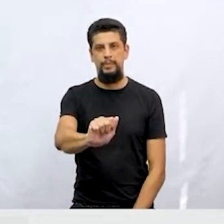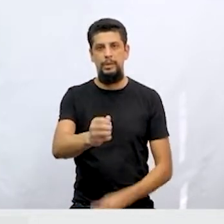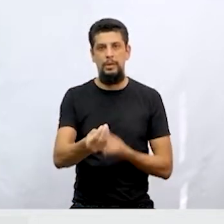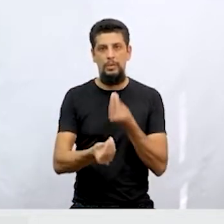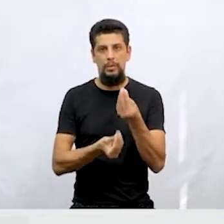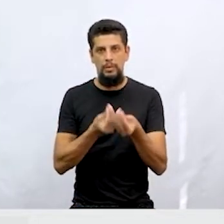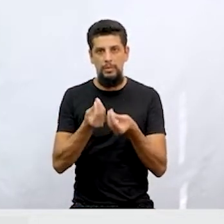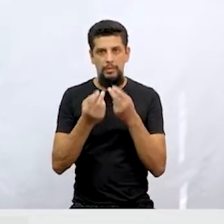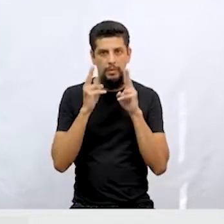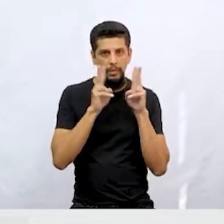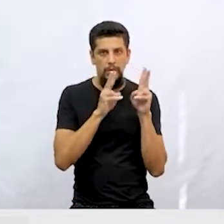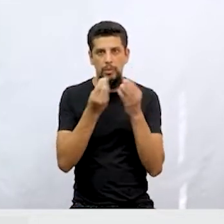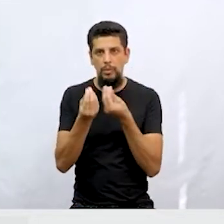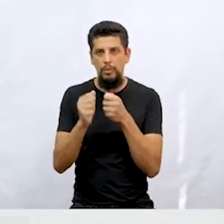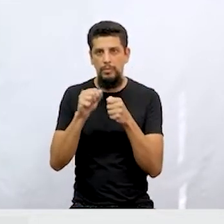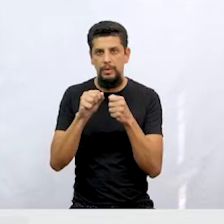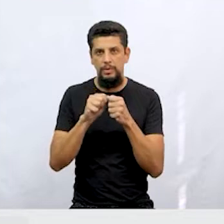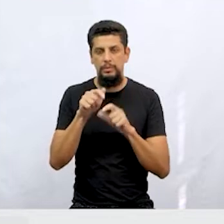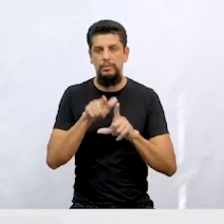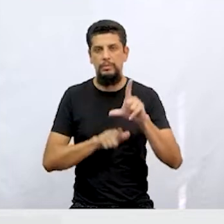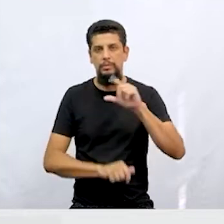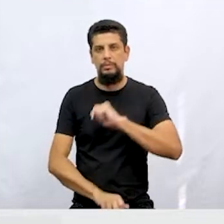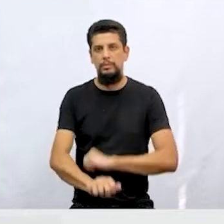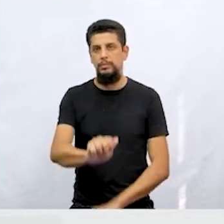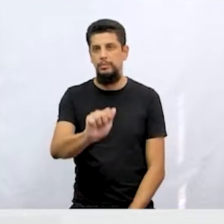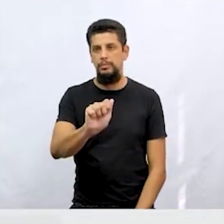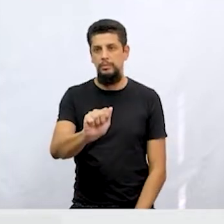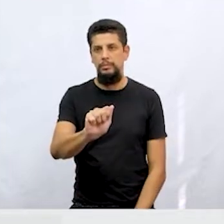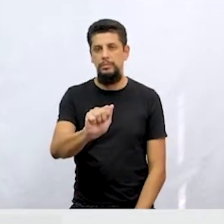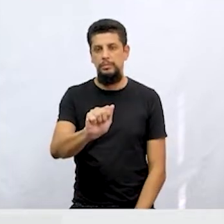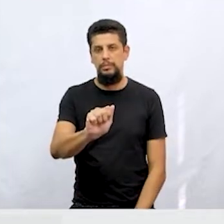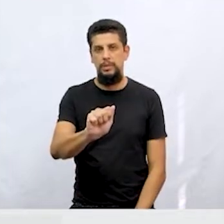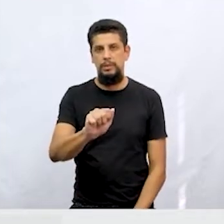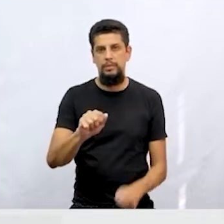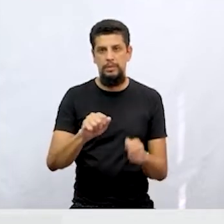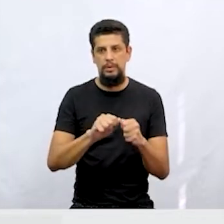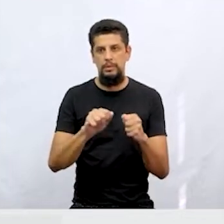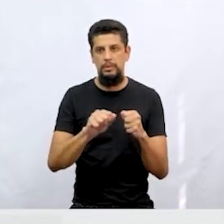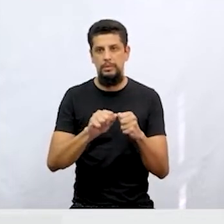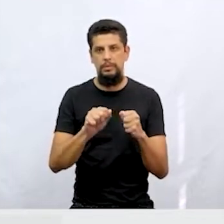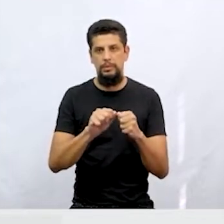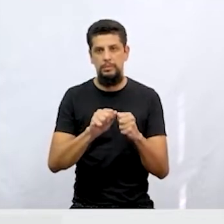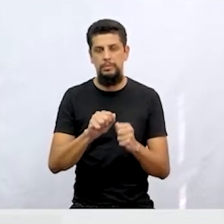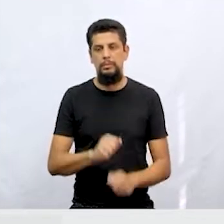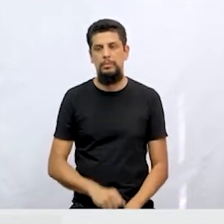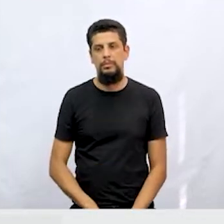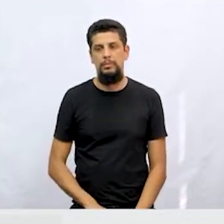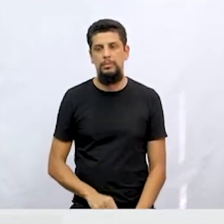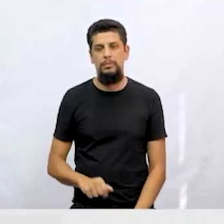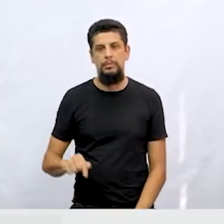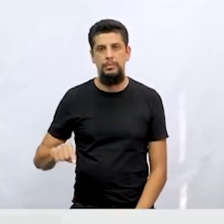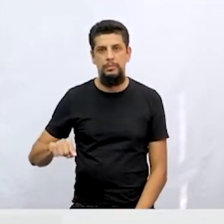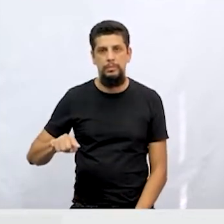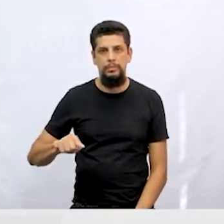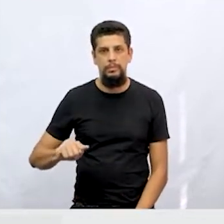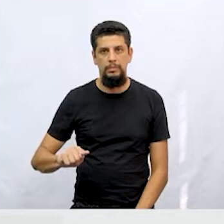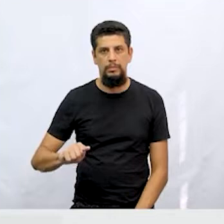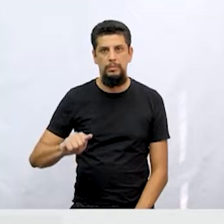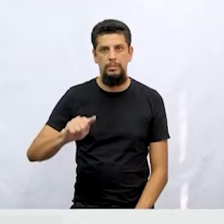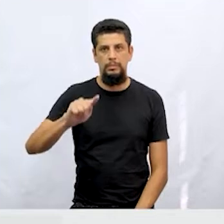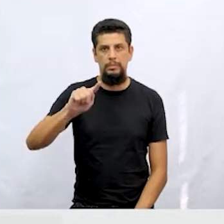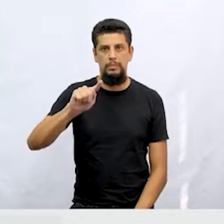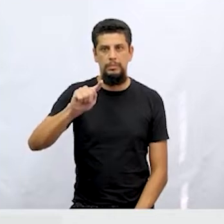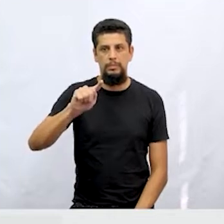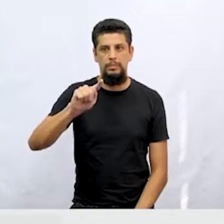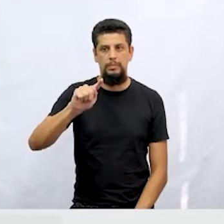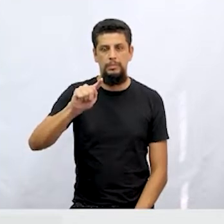Vamos ver como é que faz o traçado da letra A? Prestem atenção. Eu vou fazer uma linha inclinada e reta para